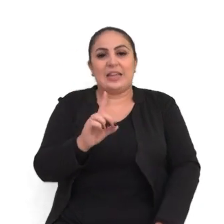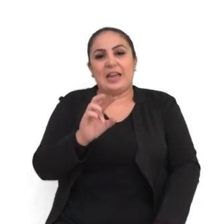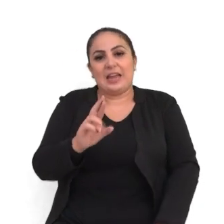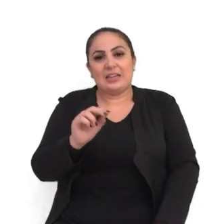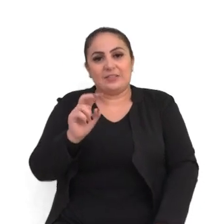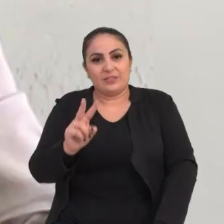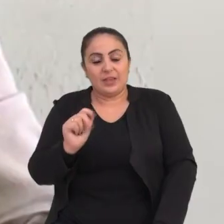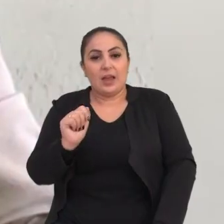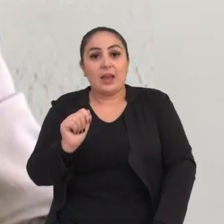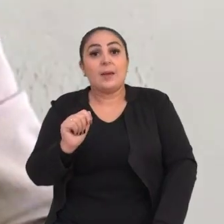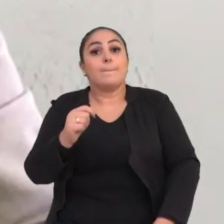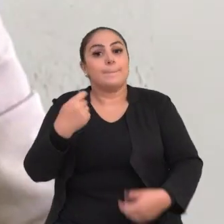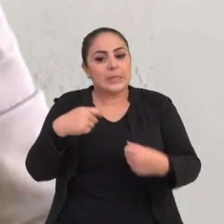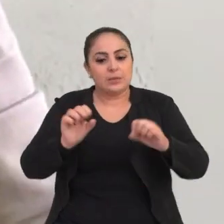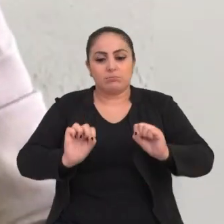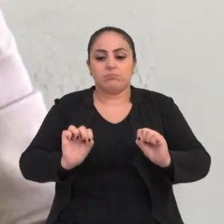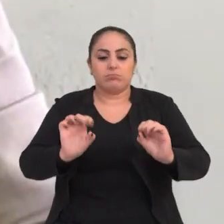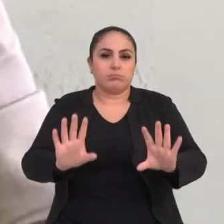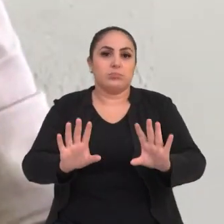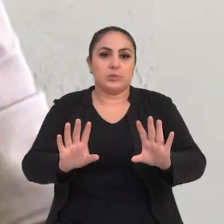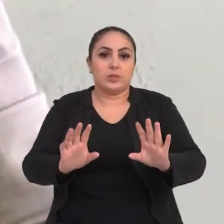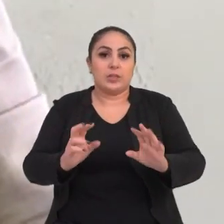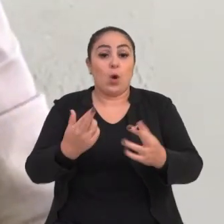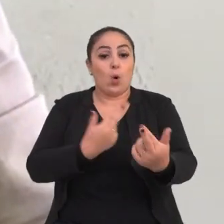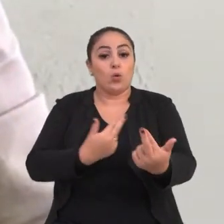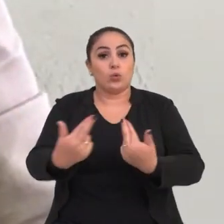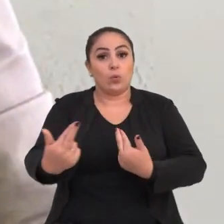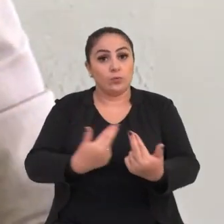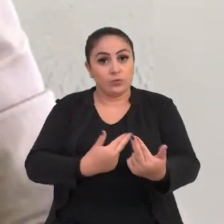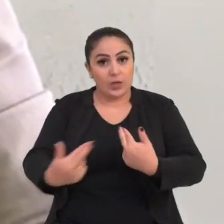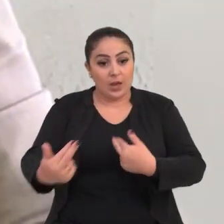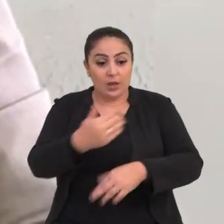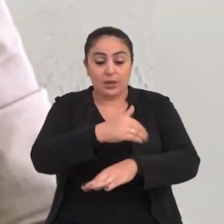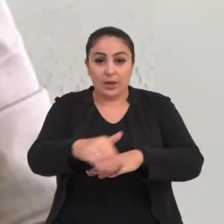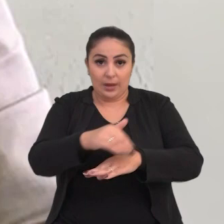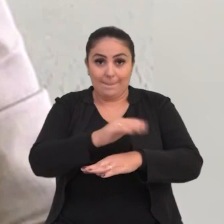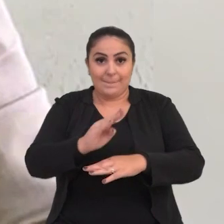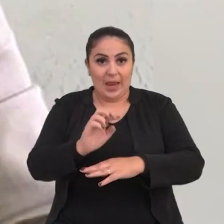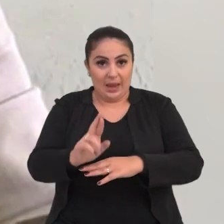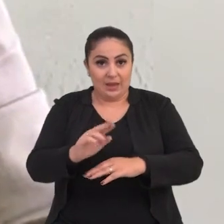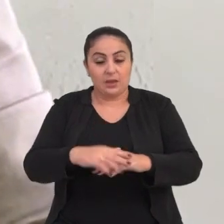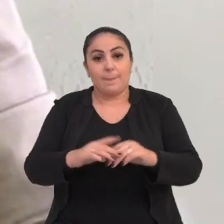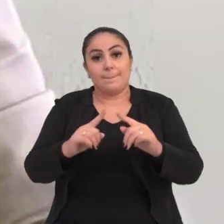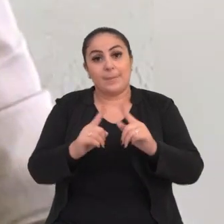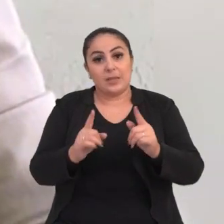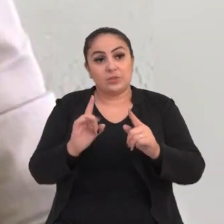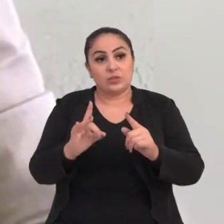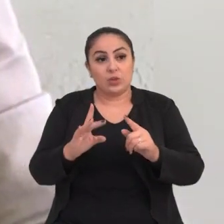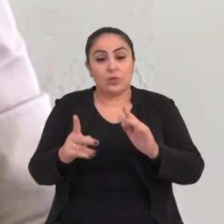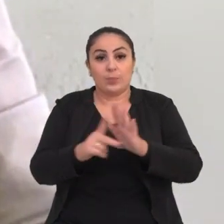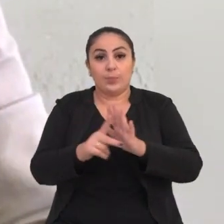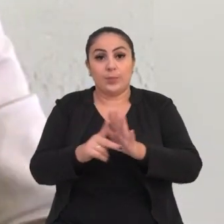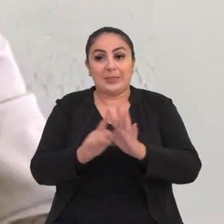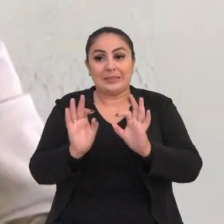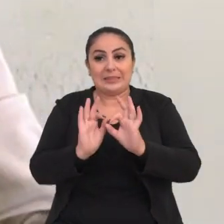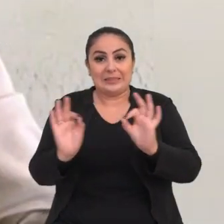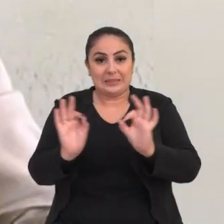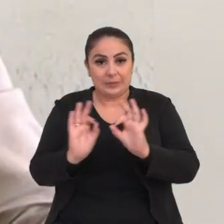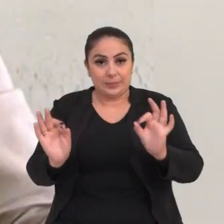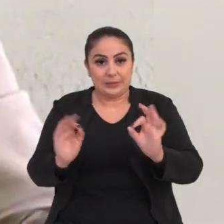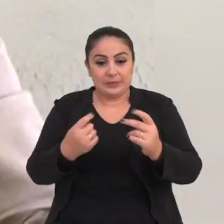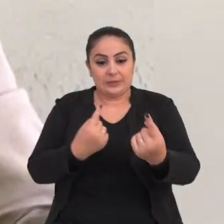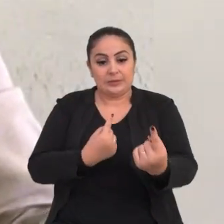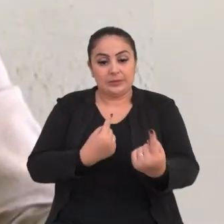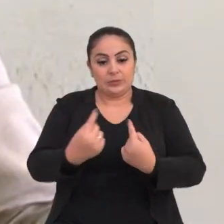DRL, deverão manter acesos os faróis nas rodovias, mas apenas nas de pista